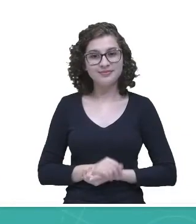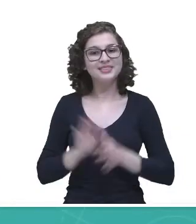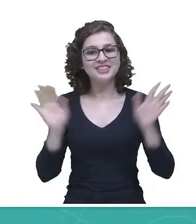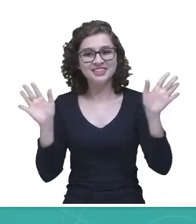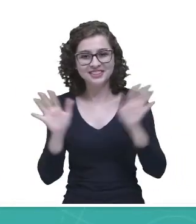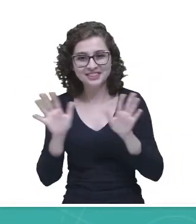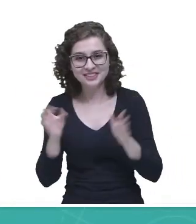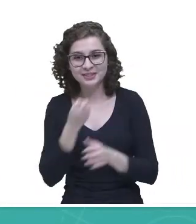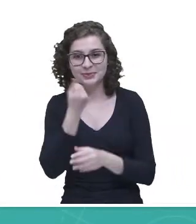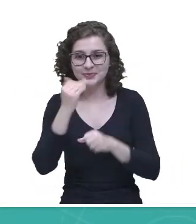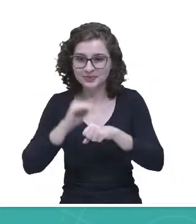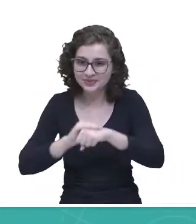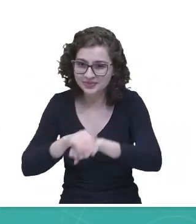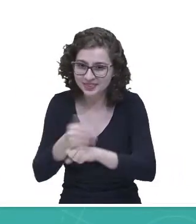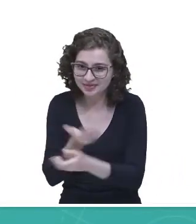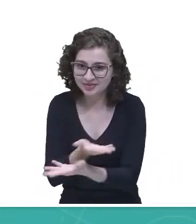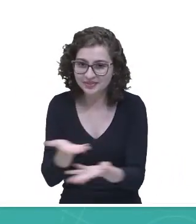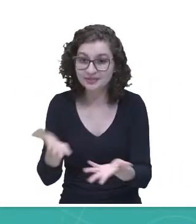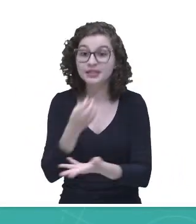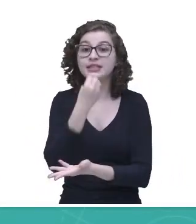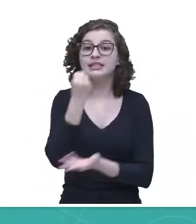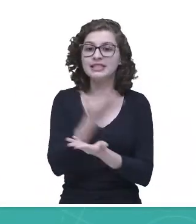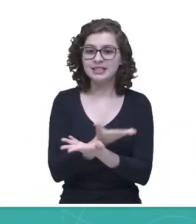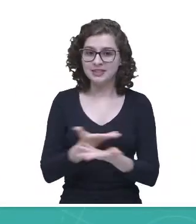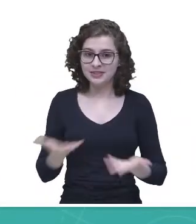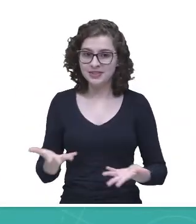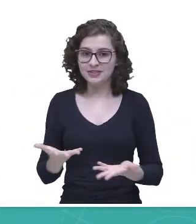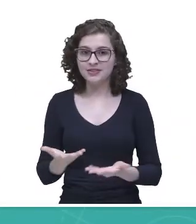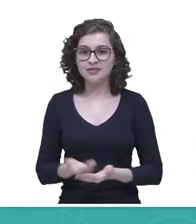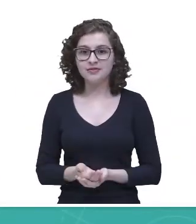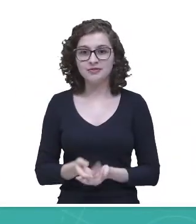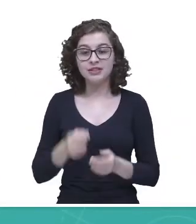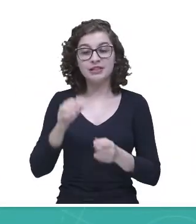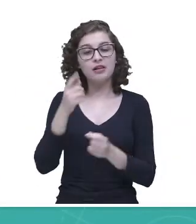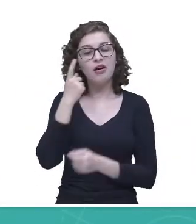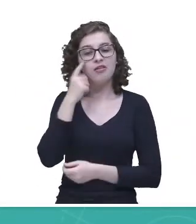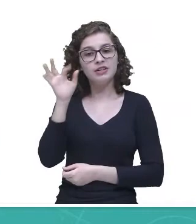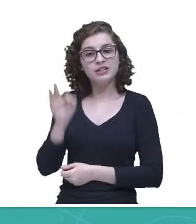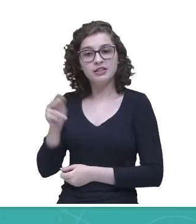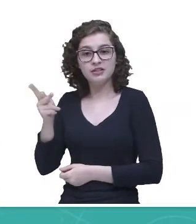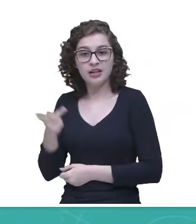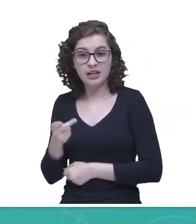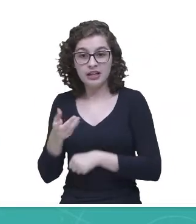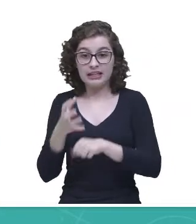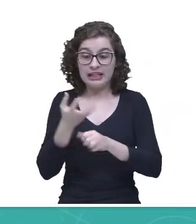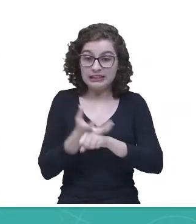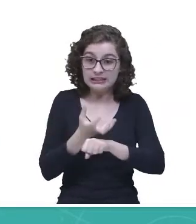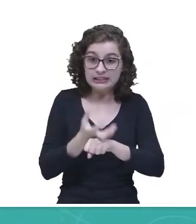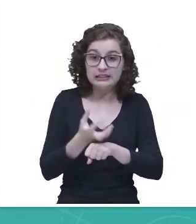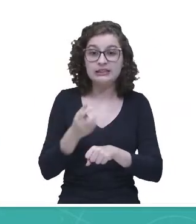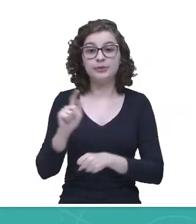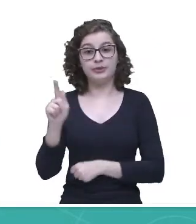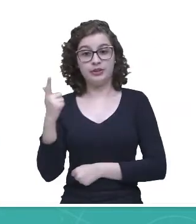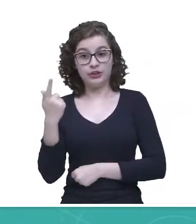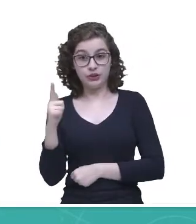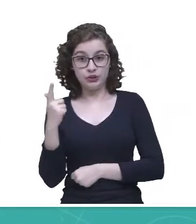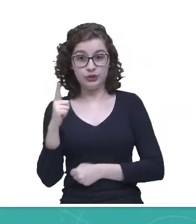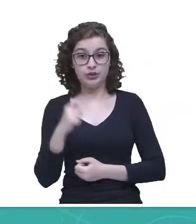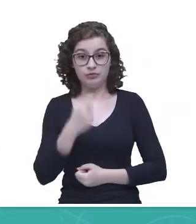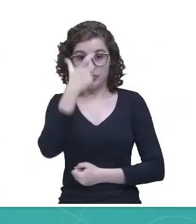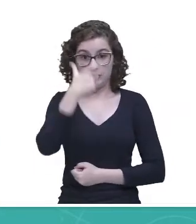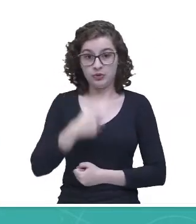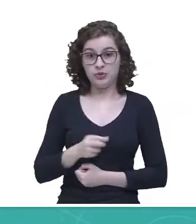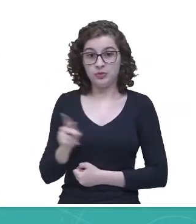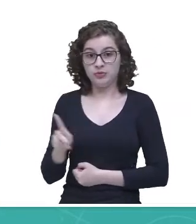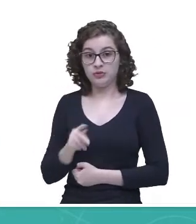Olá, boa noite a todos, sejam bem-vindos aí à nossa correção do Exercitando de Geografia. Sou a professora Andresa, vou fazer